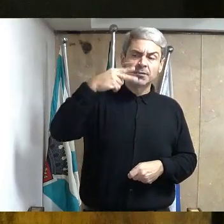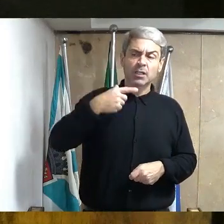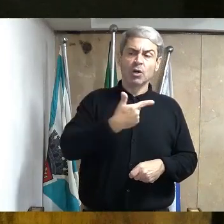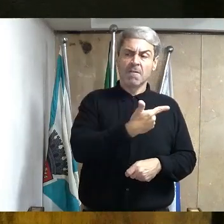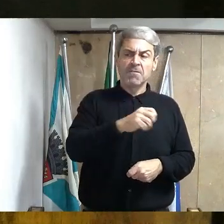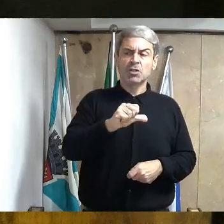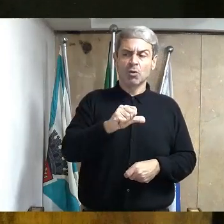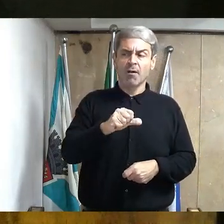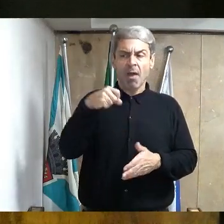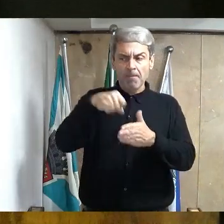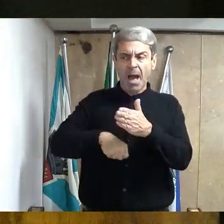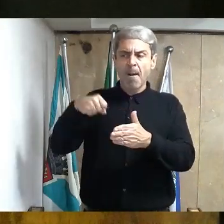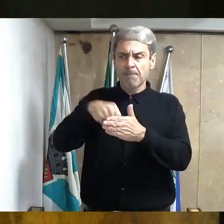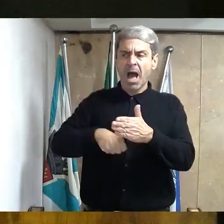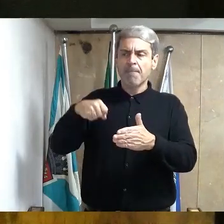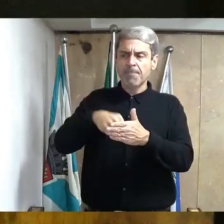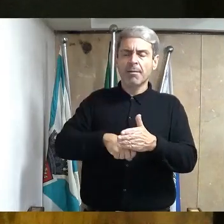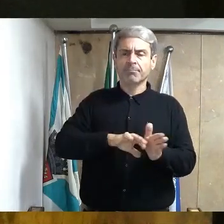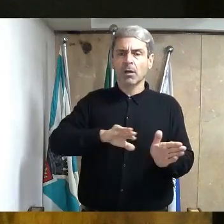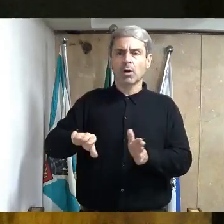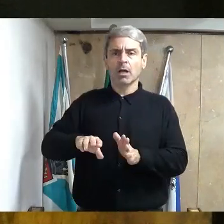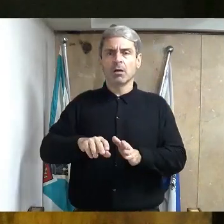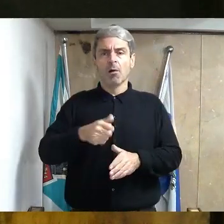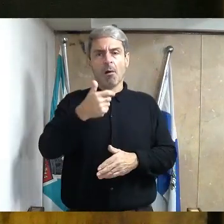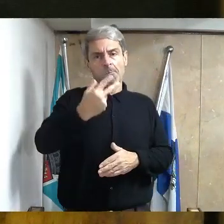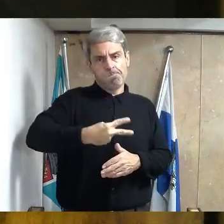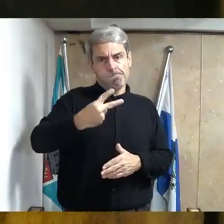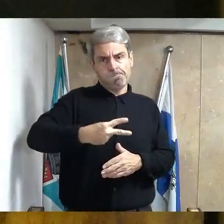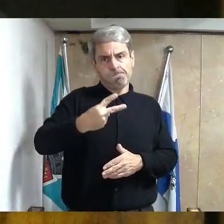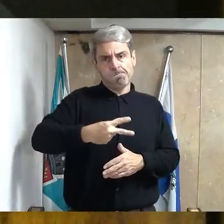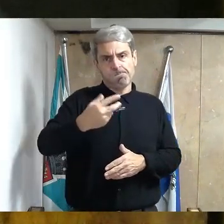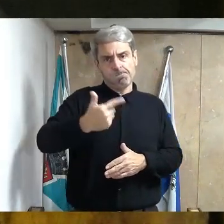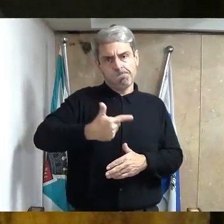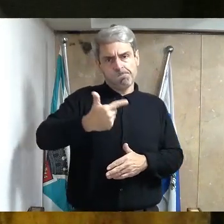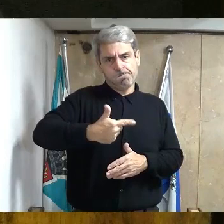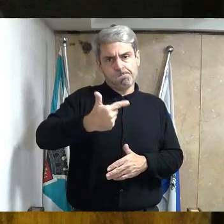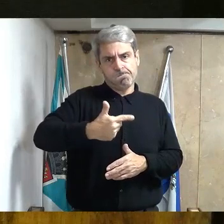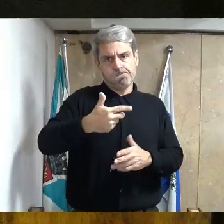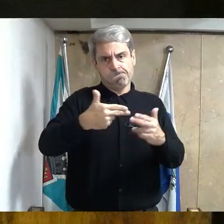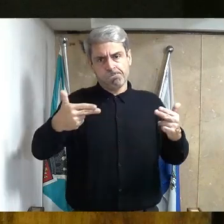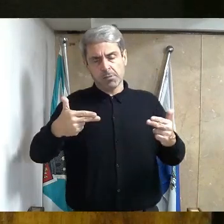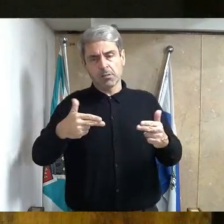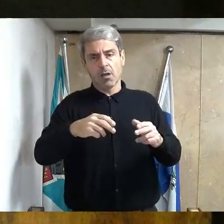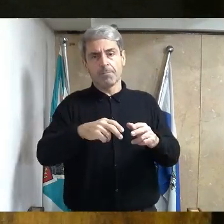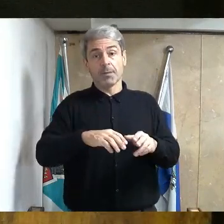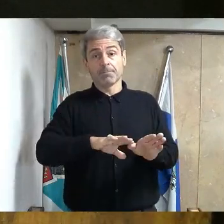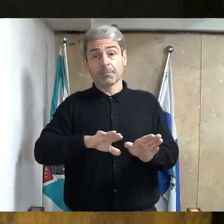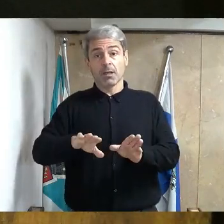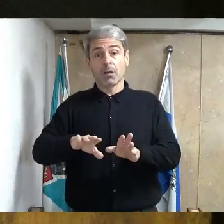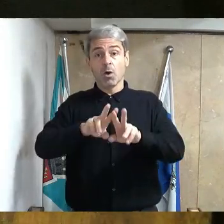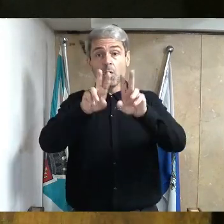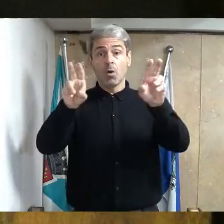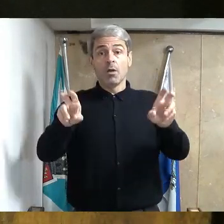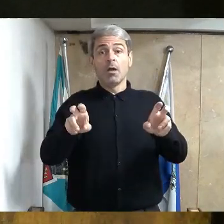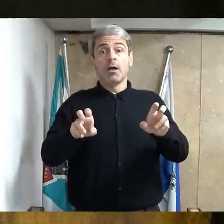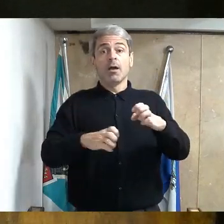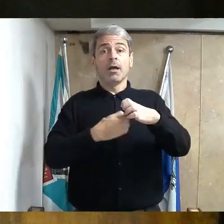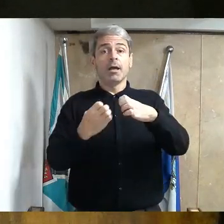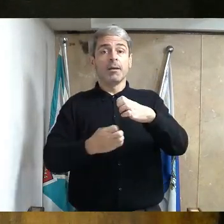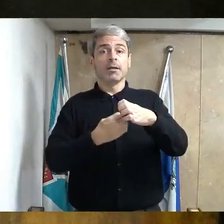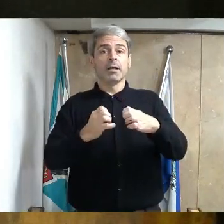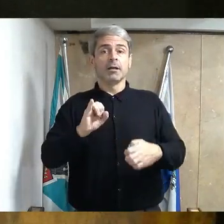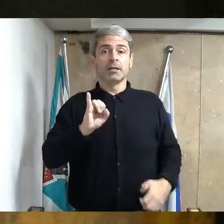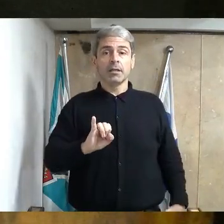luta. Segundo tópico, senhor presidente, que eu quero falar é sobre uma empresa chamada Inove. Essa empresa